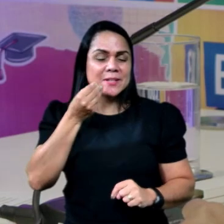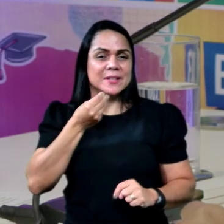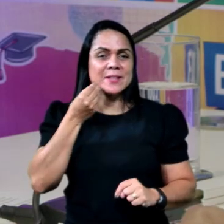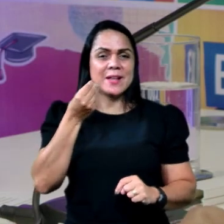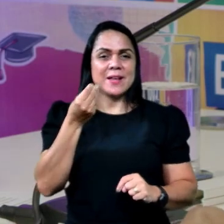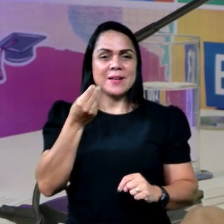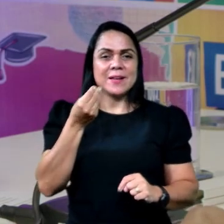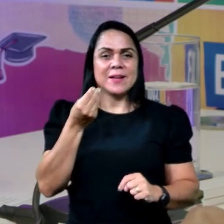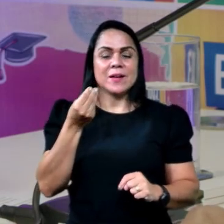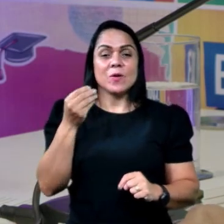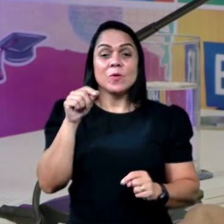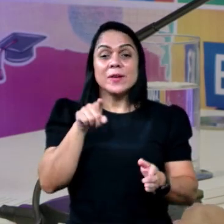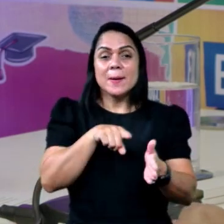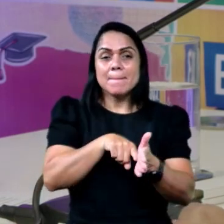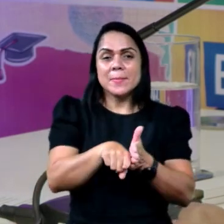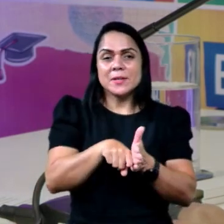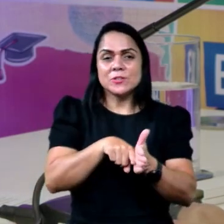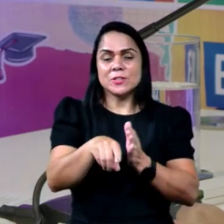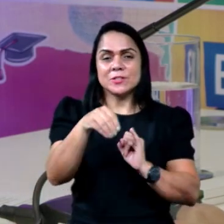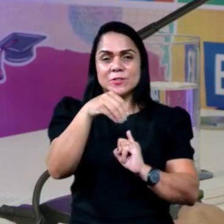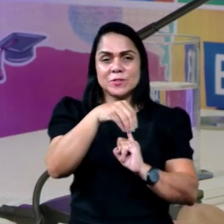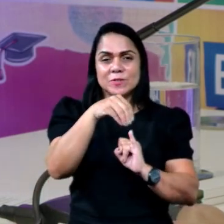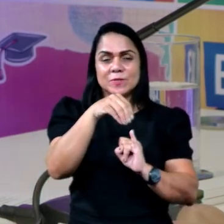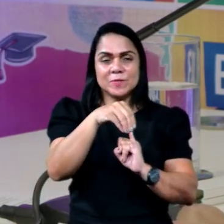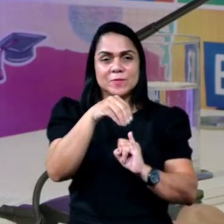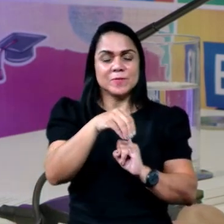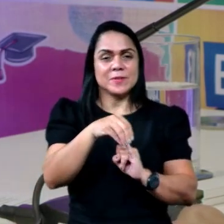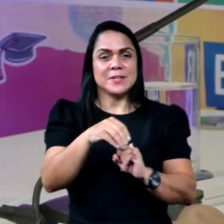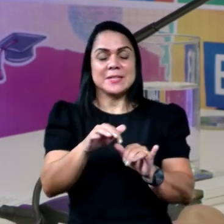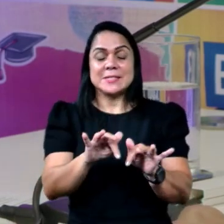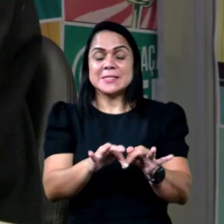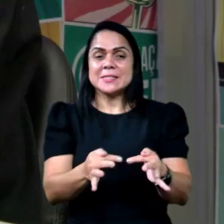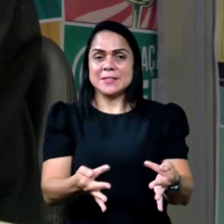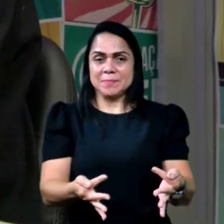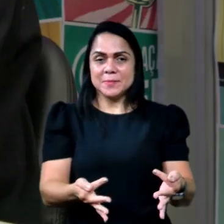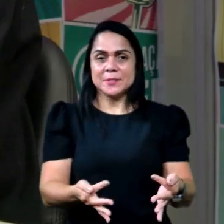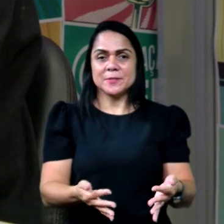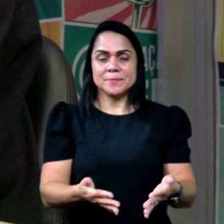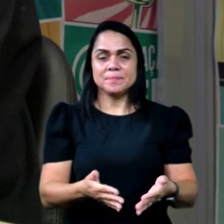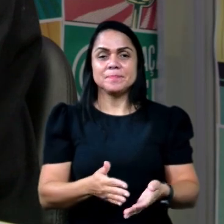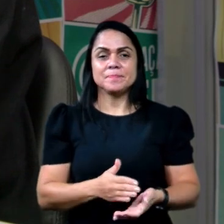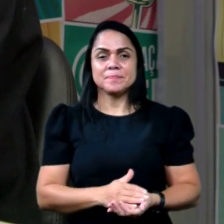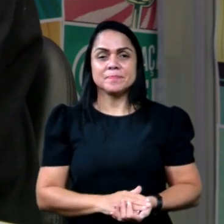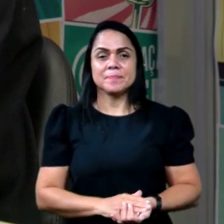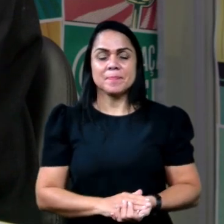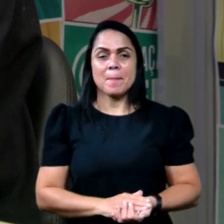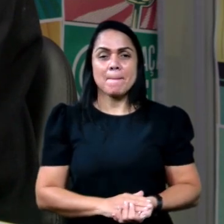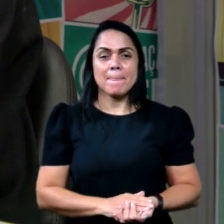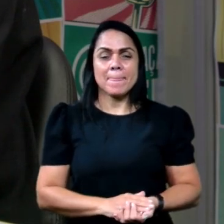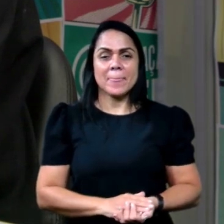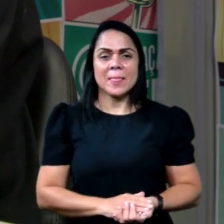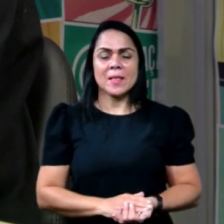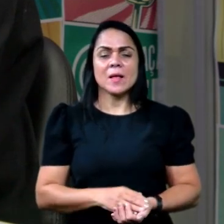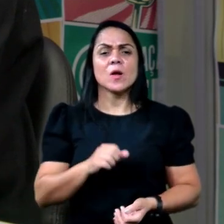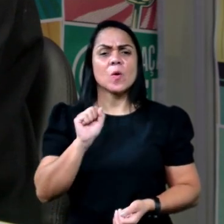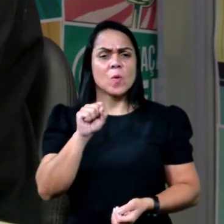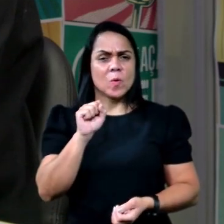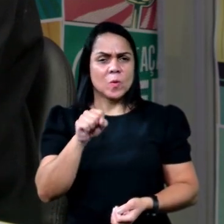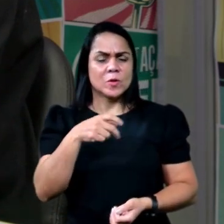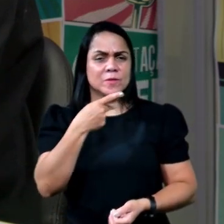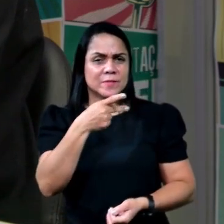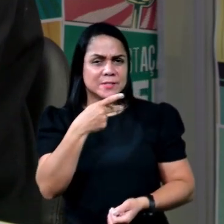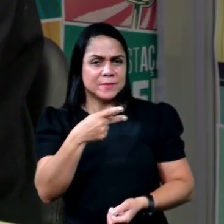do IFB, de uma forma bem prática, né? Eu acho que o Fabim também tem uma coisa, concordo com tudo que você disse, mas ele